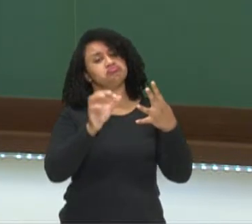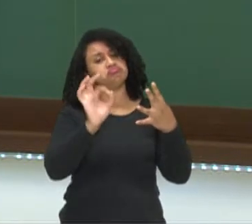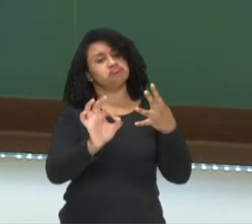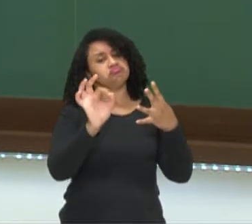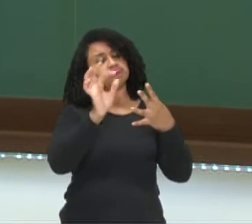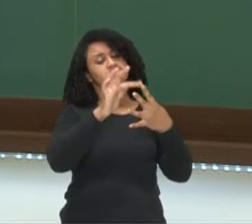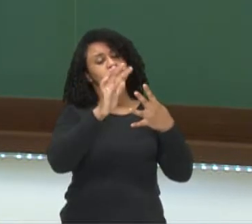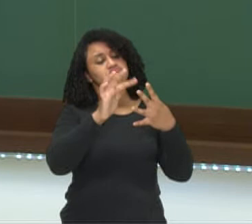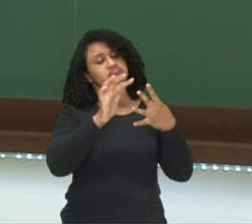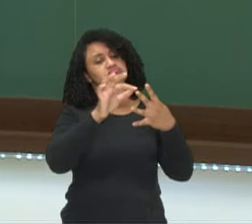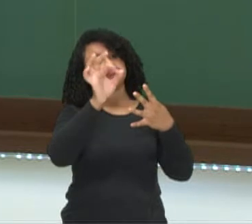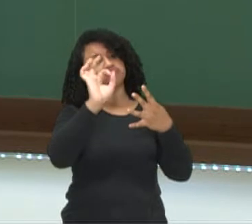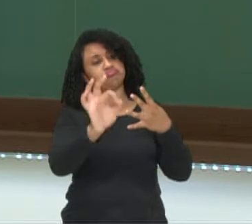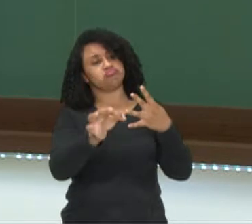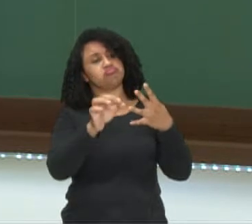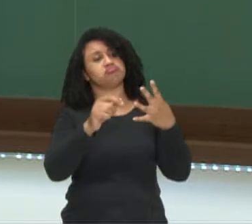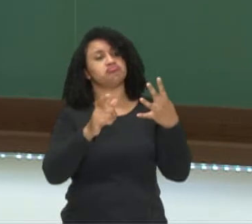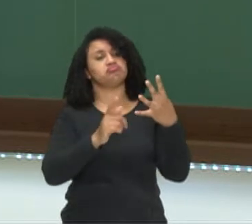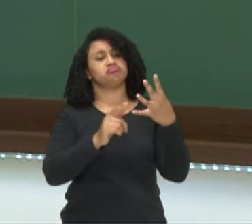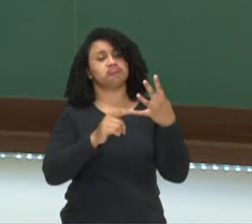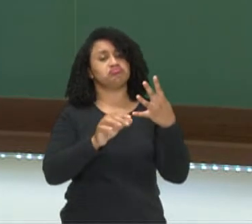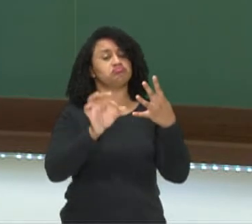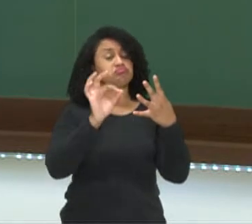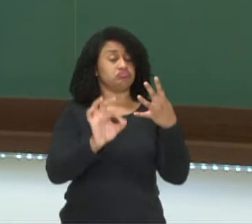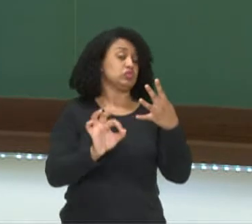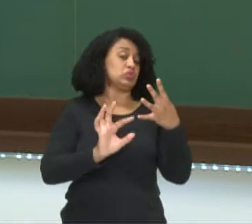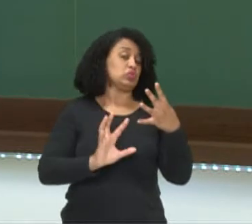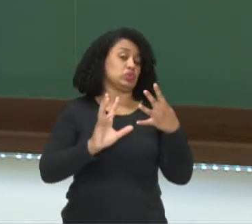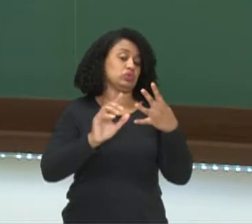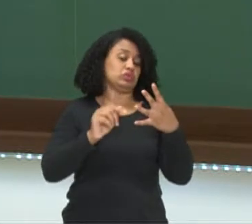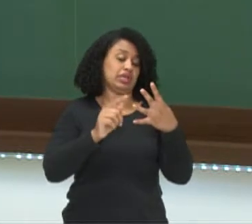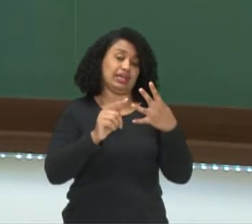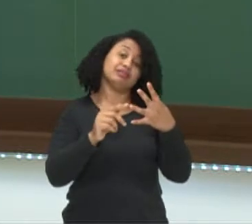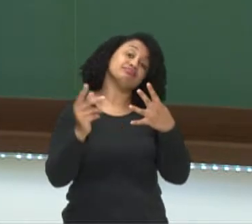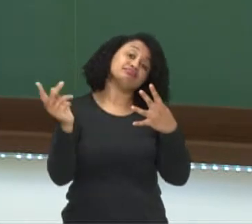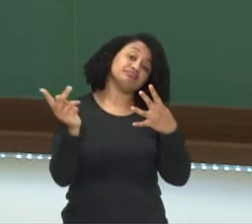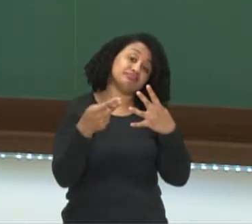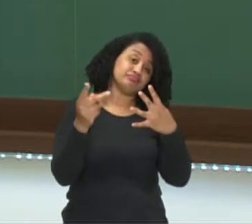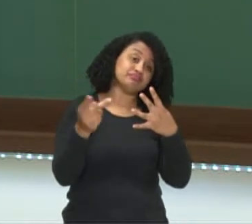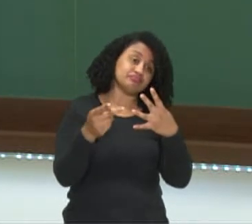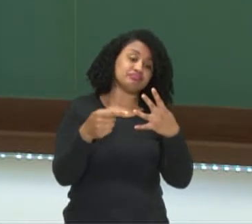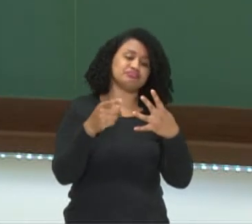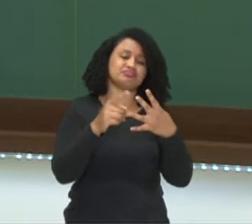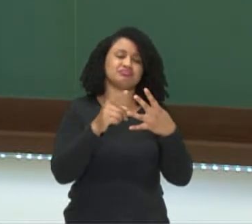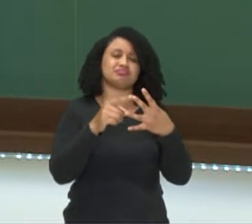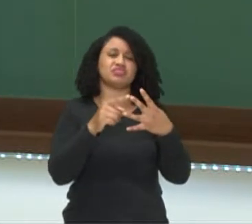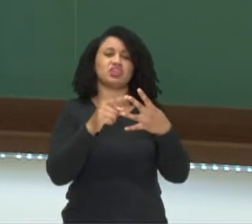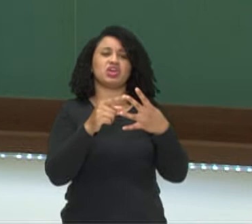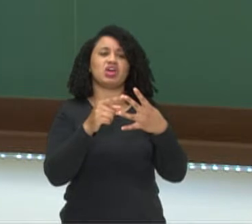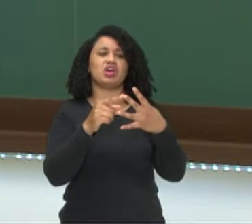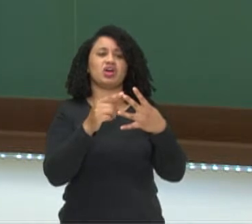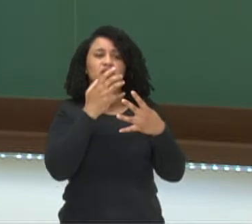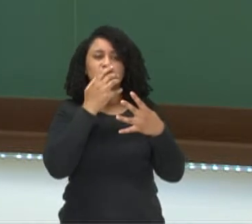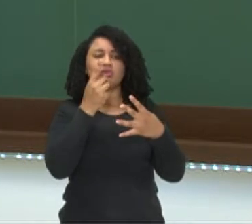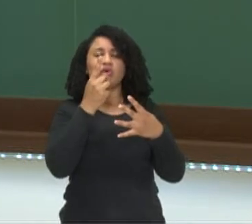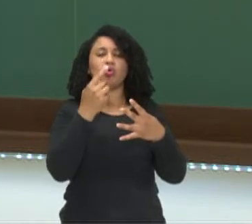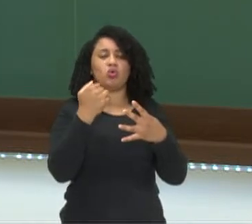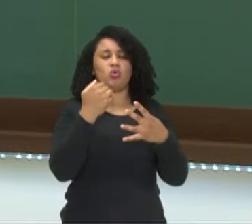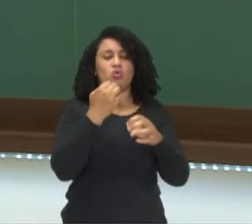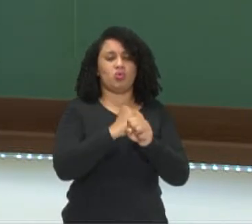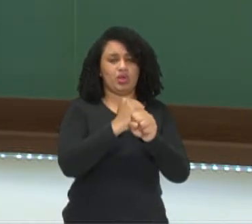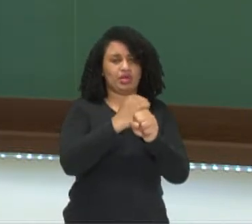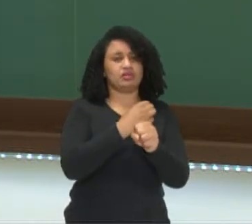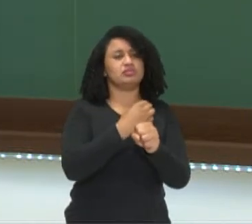no primeiro ano. Um cão de 1 ano tem mais ou menos 15 anos, um cão de 1 ano de idade tem mais ou